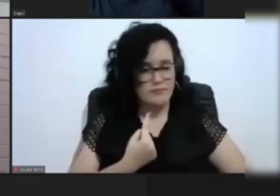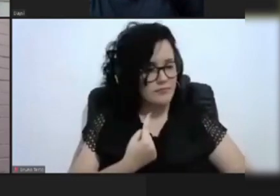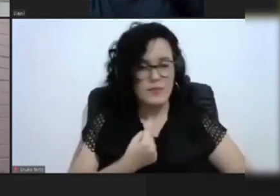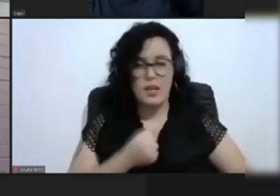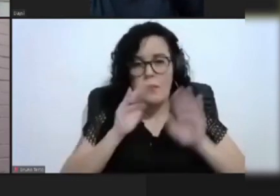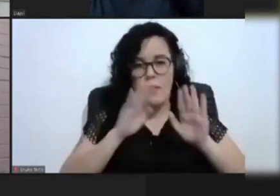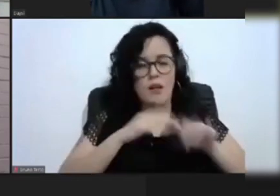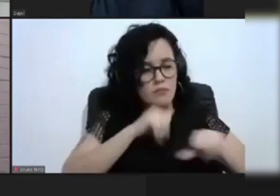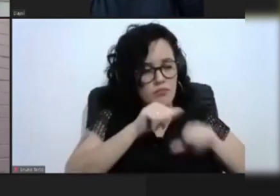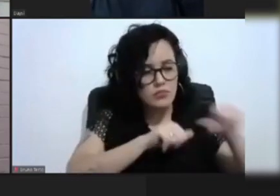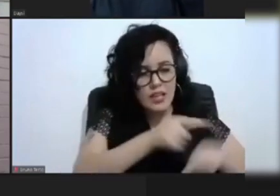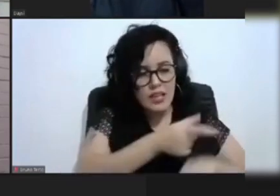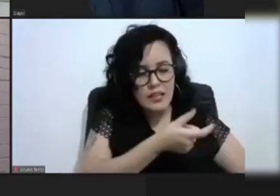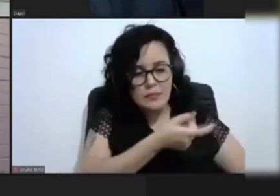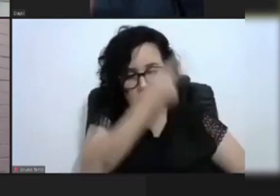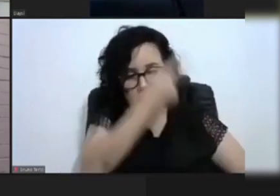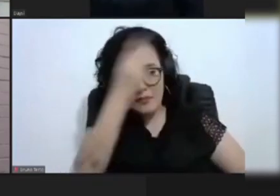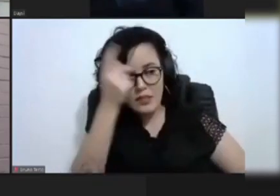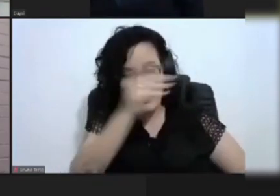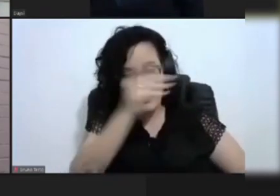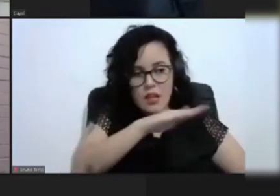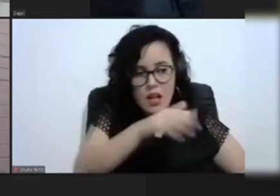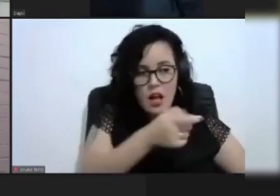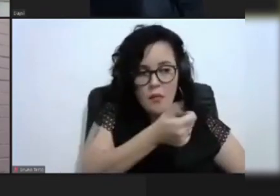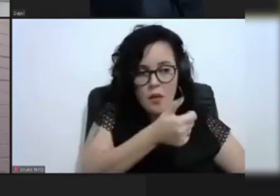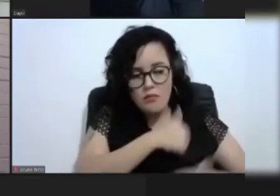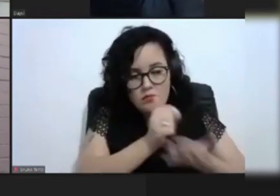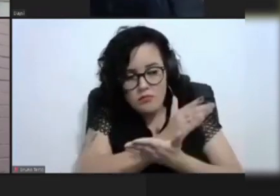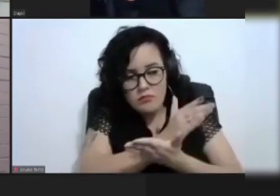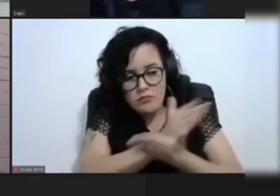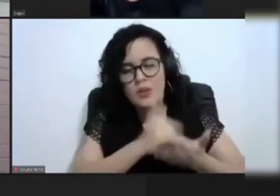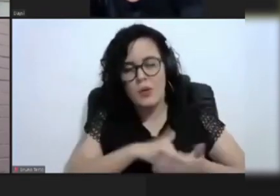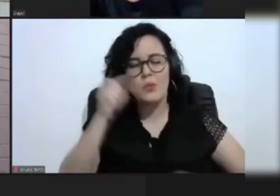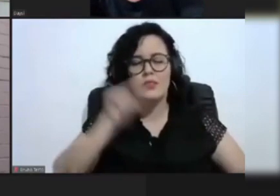não sei, meia dúzia de crianças, eu acho que já fiz bastante. A